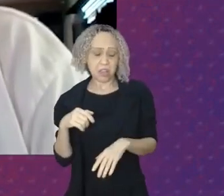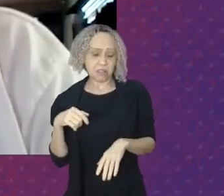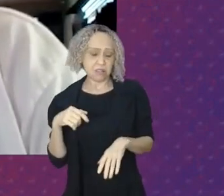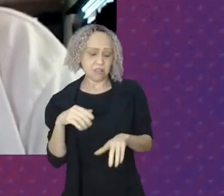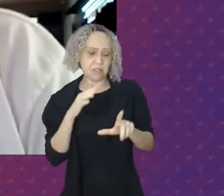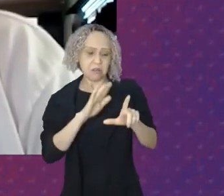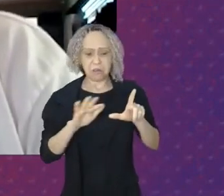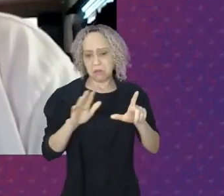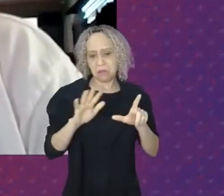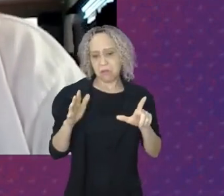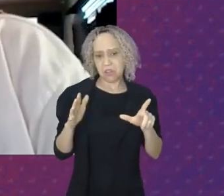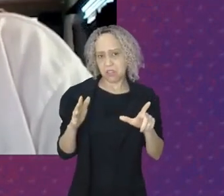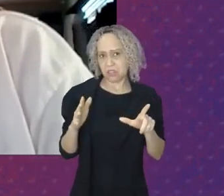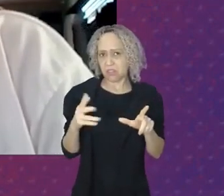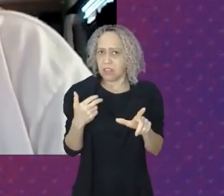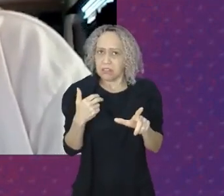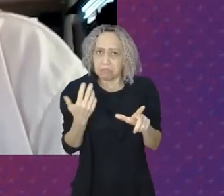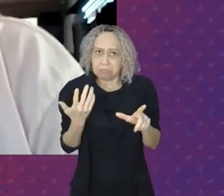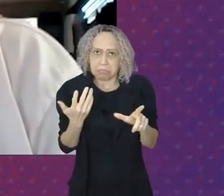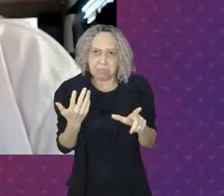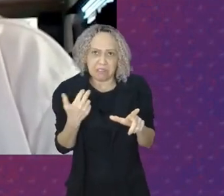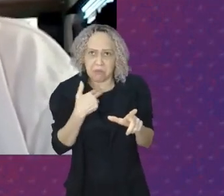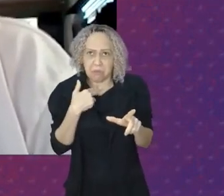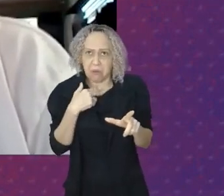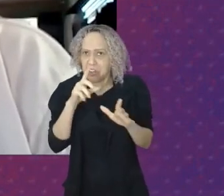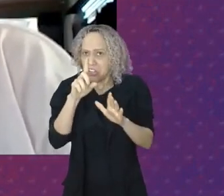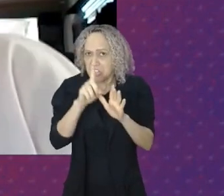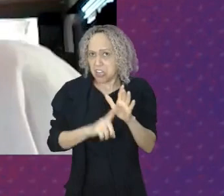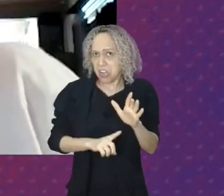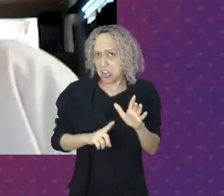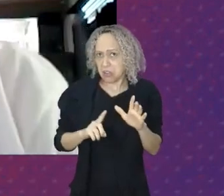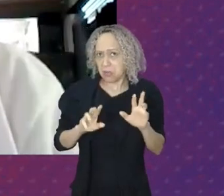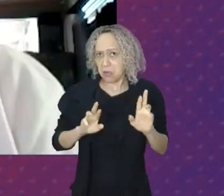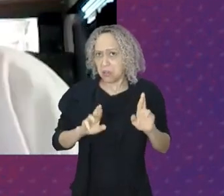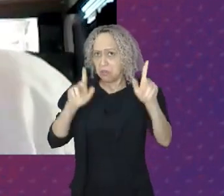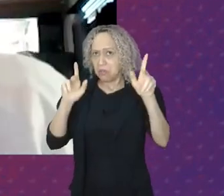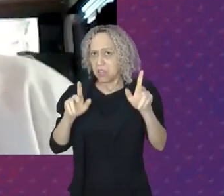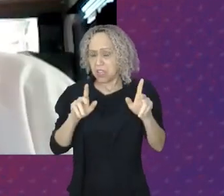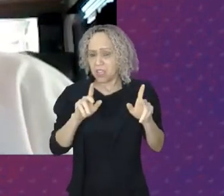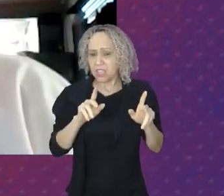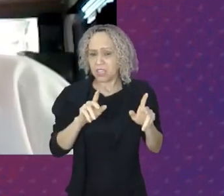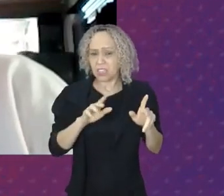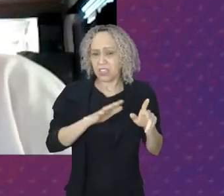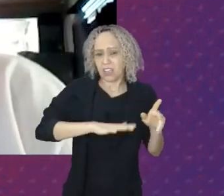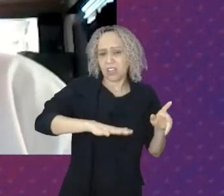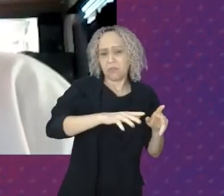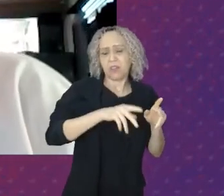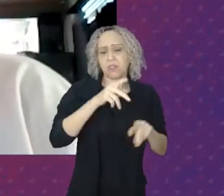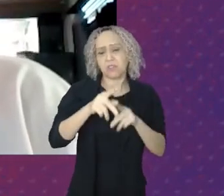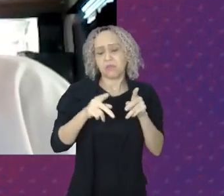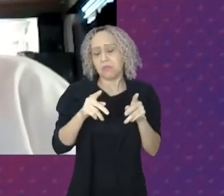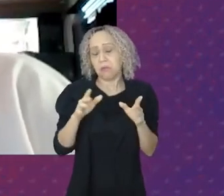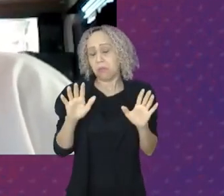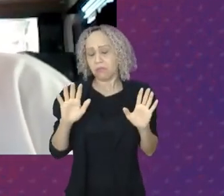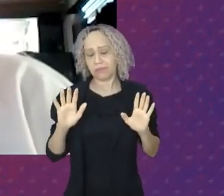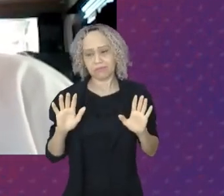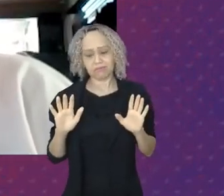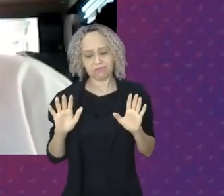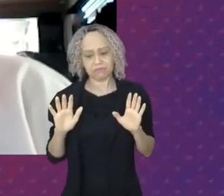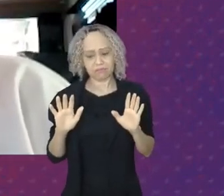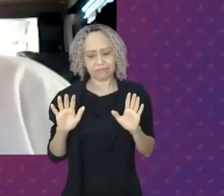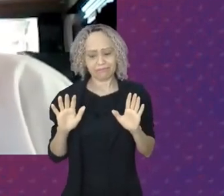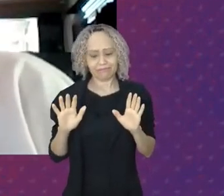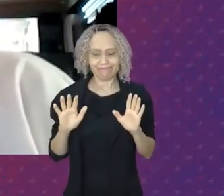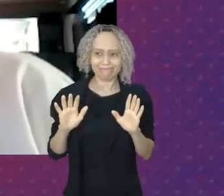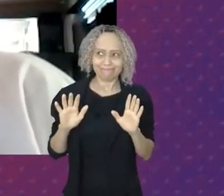de outras populações. E isso vem se desdobrando desde 2016